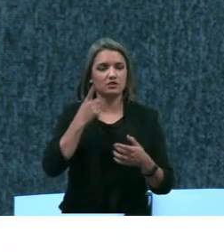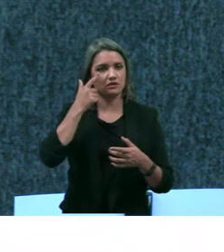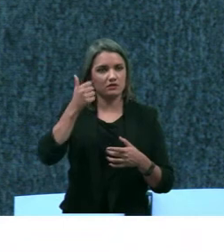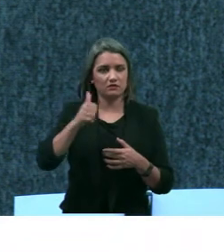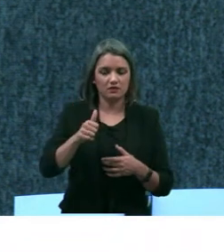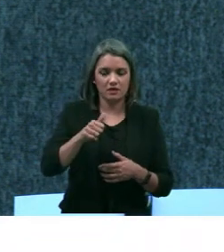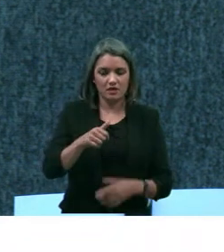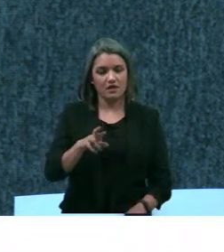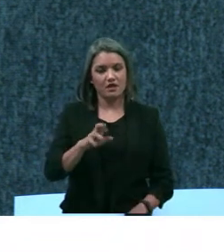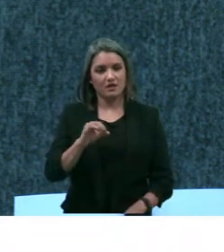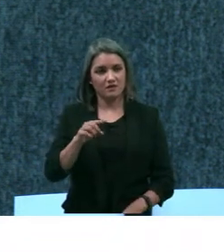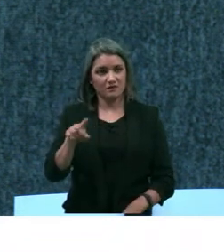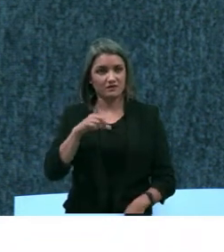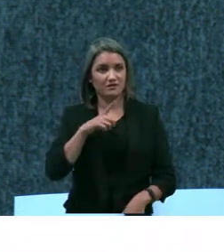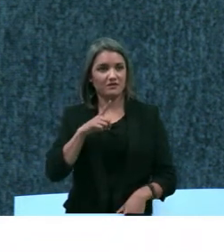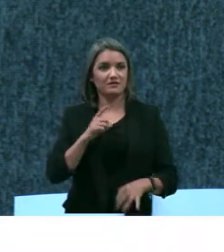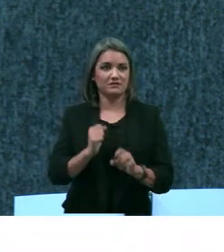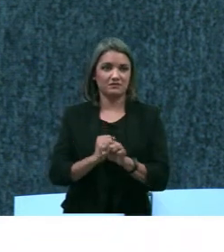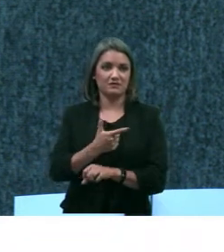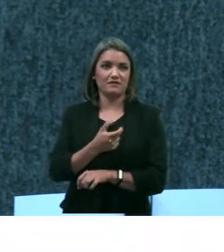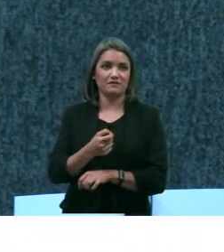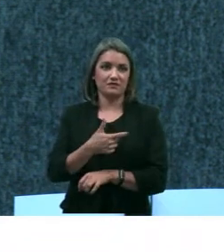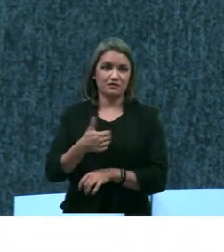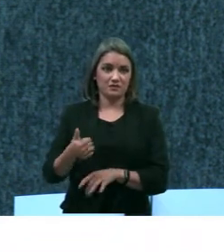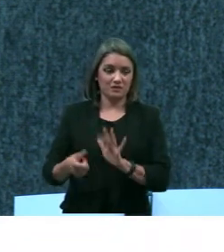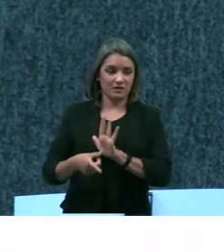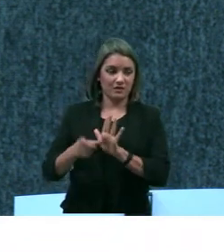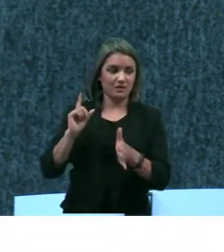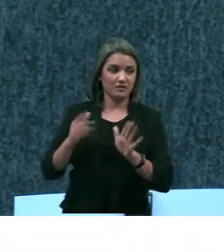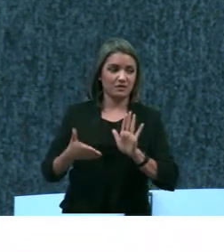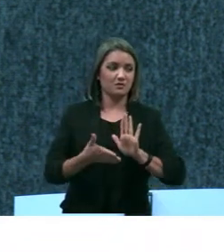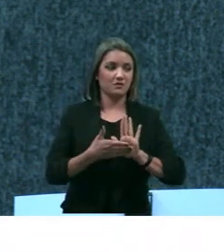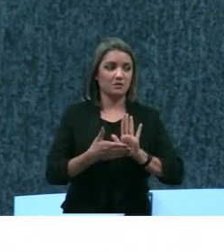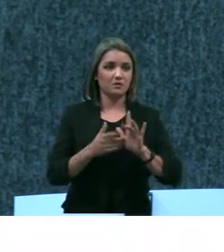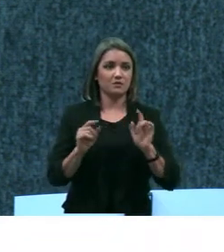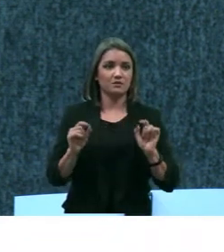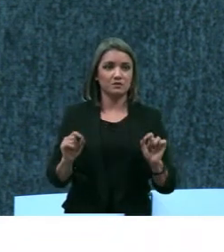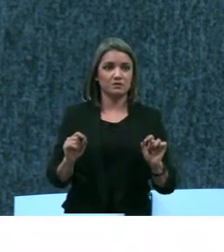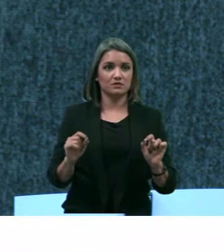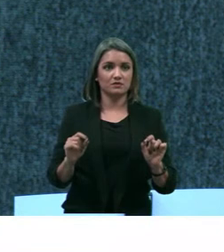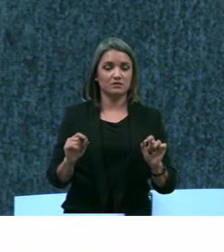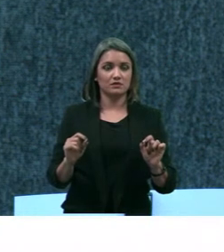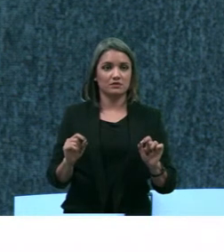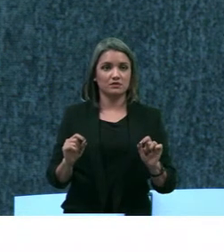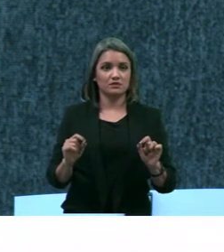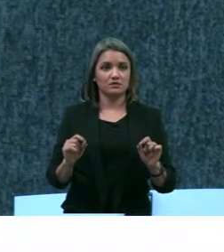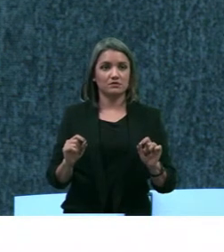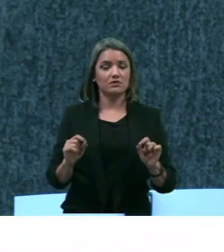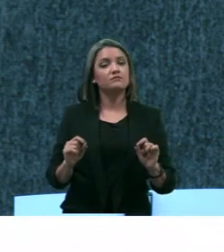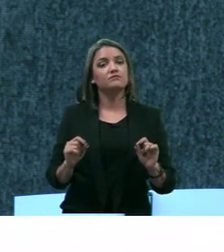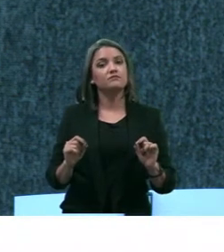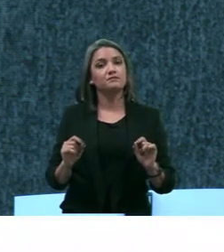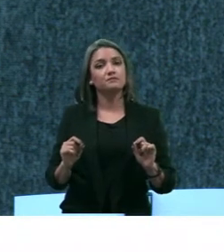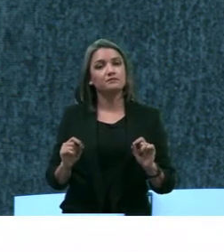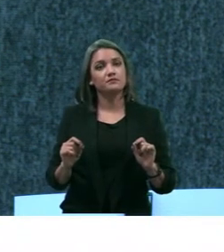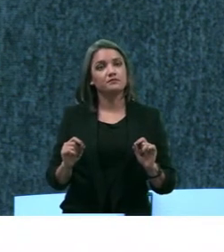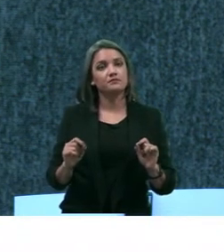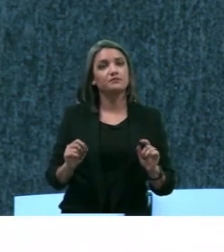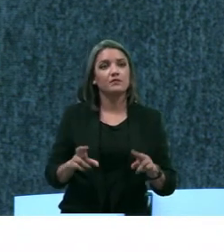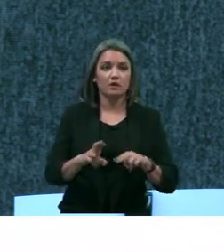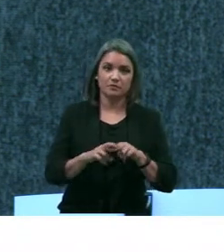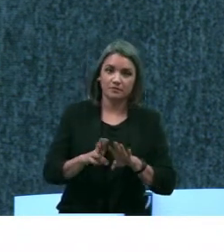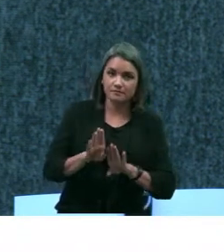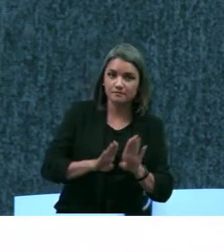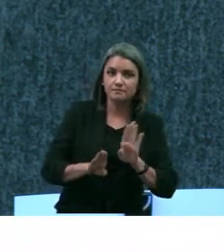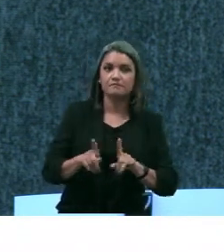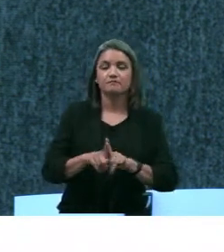9145/75 de 2021, proposta anteriormente, seria isso? Por prevenção e para julgamento